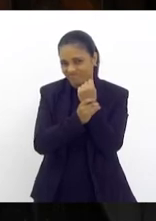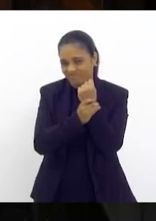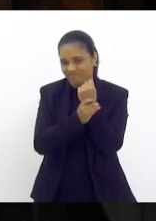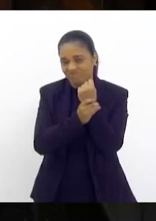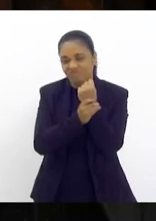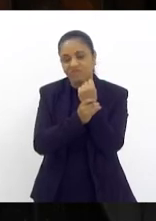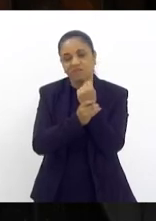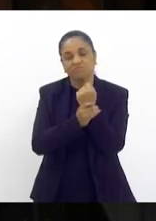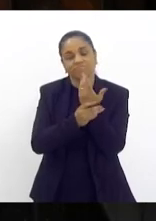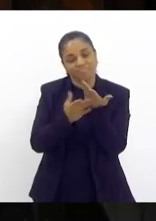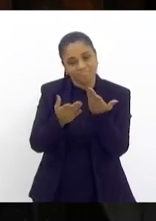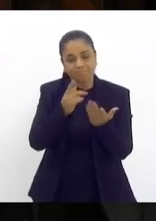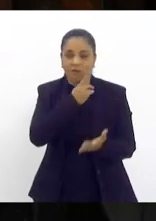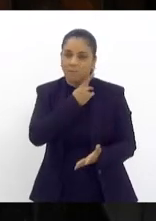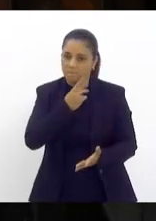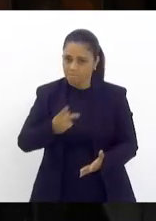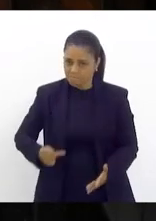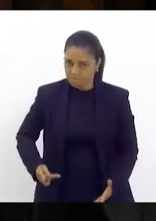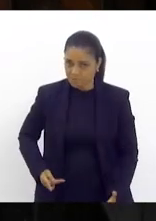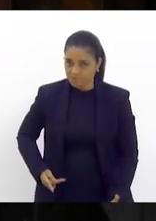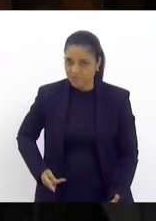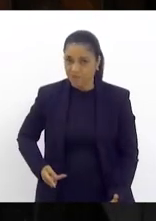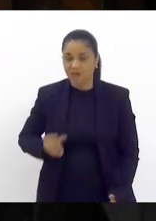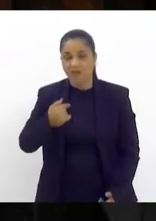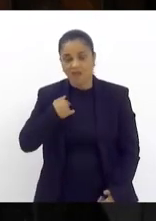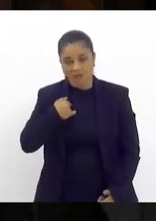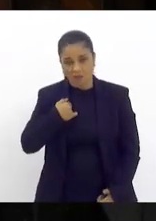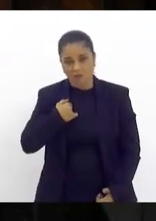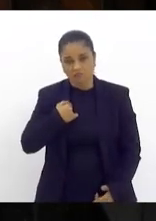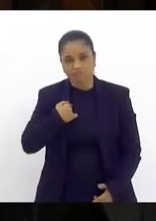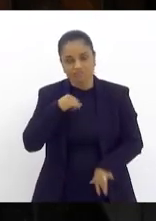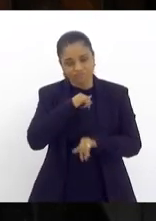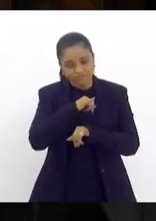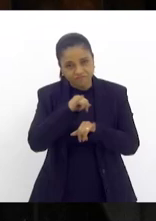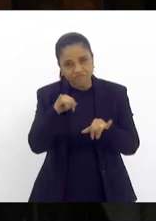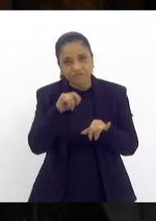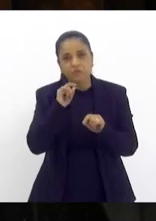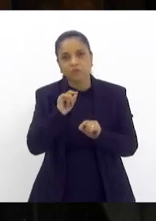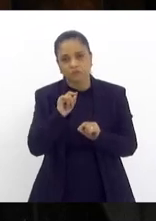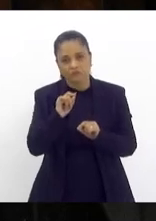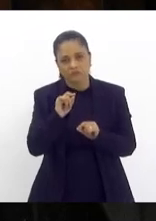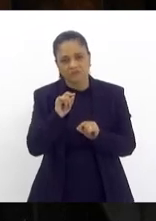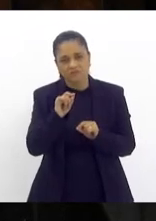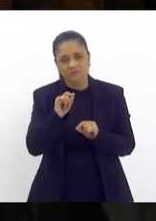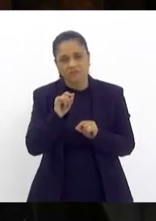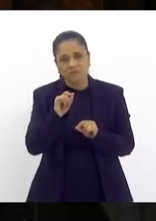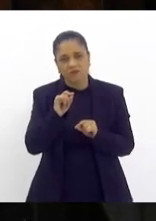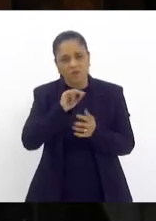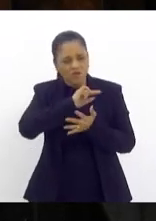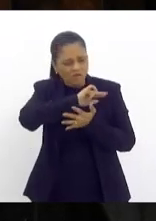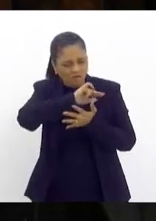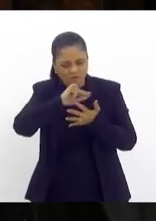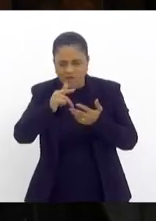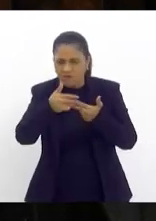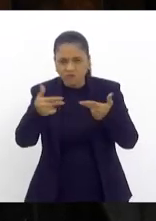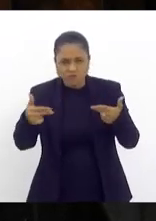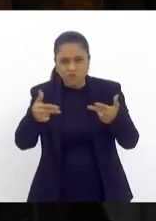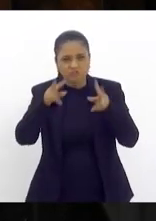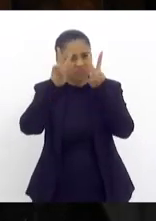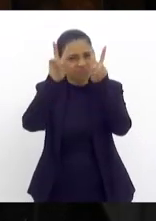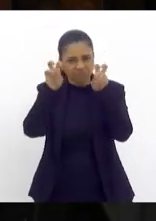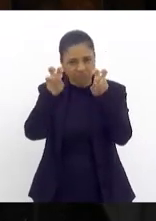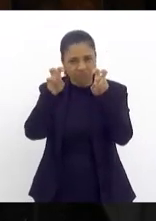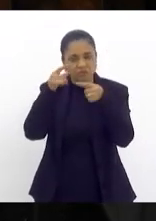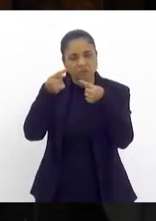Senhora Presidente, eu relatei aqui, entre tantos outros fatos destrutivos,